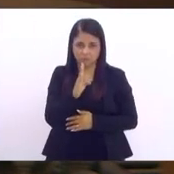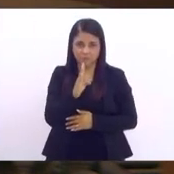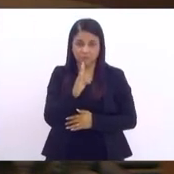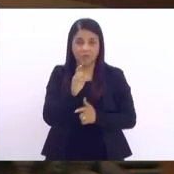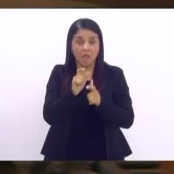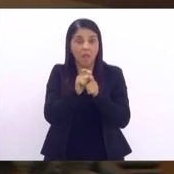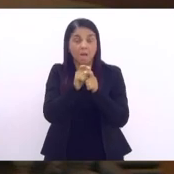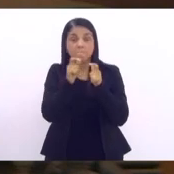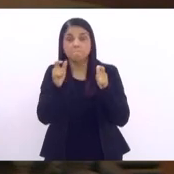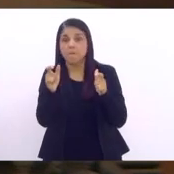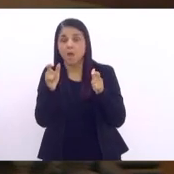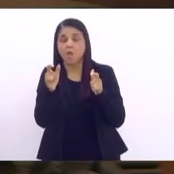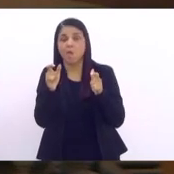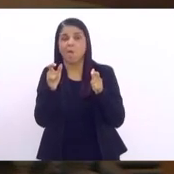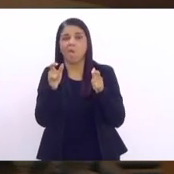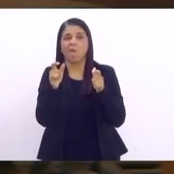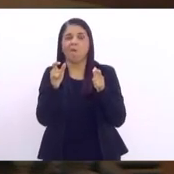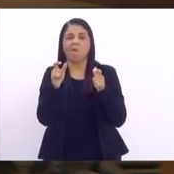evangélica.